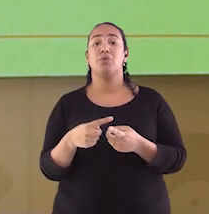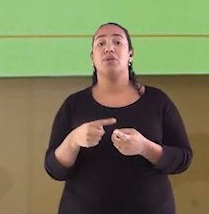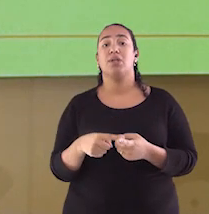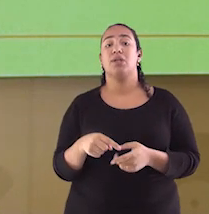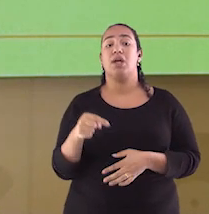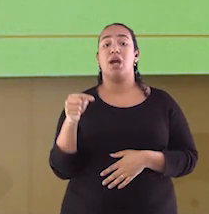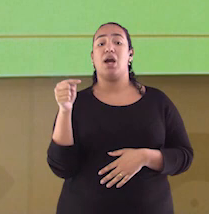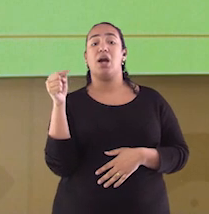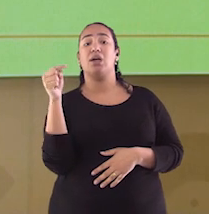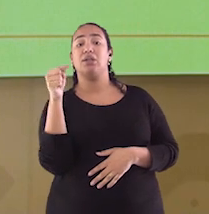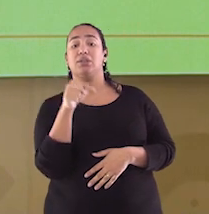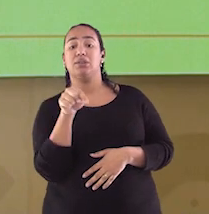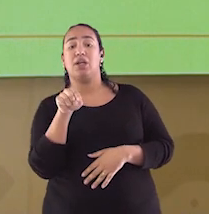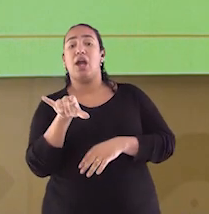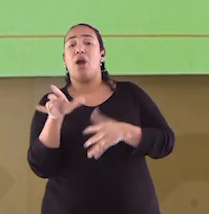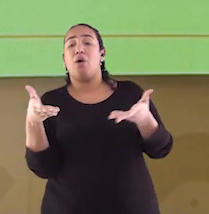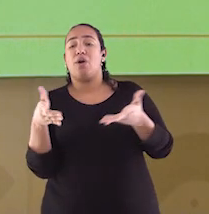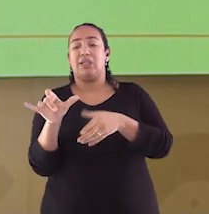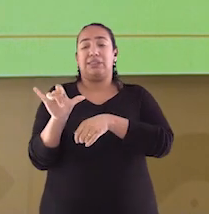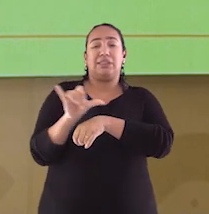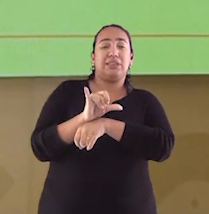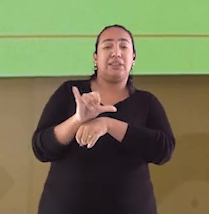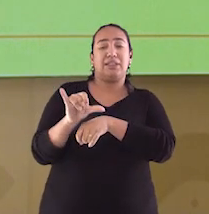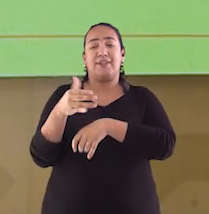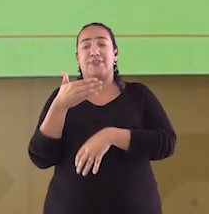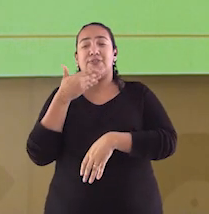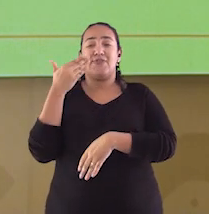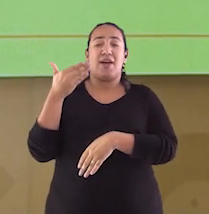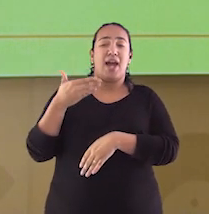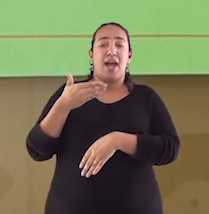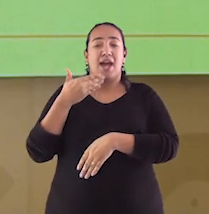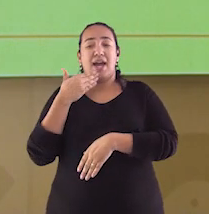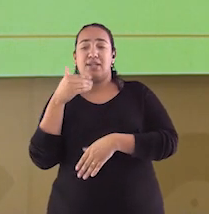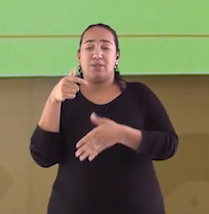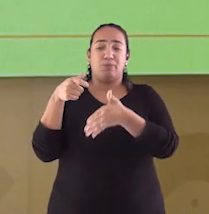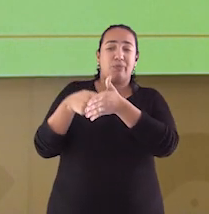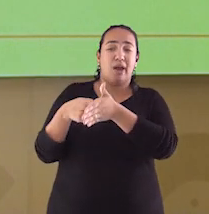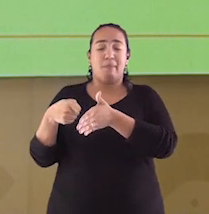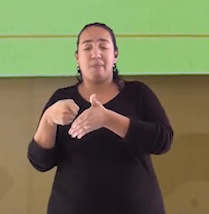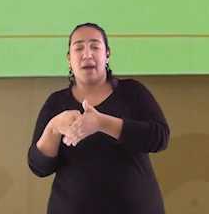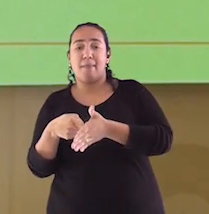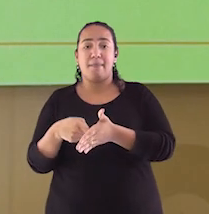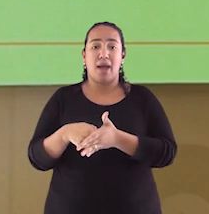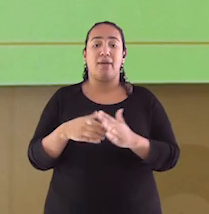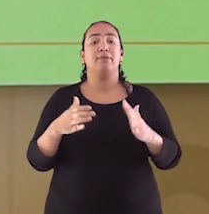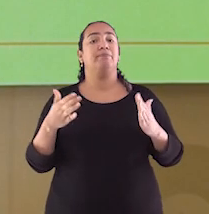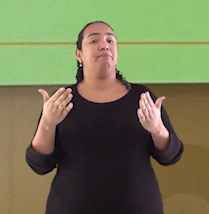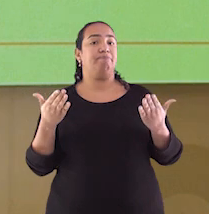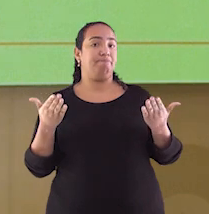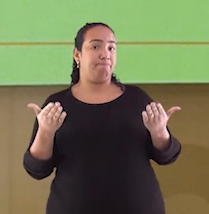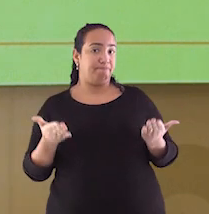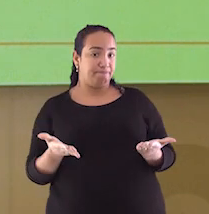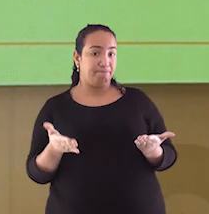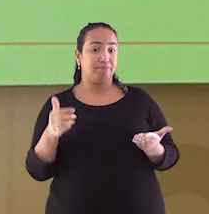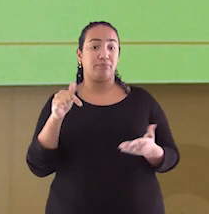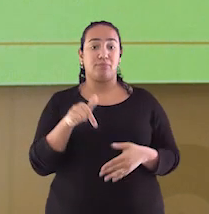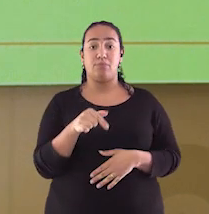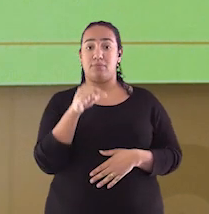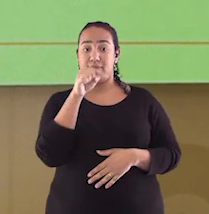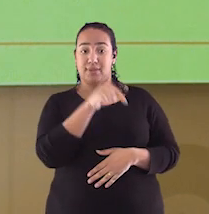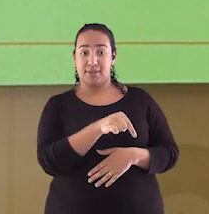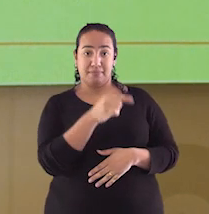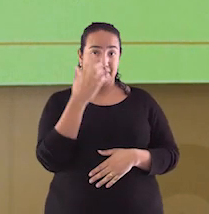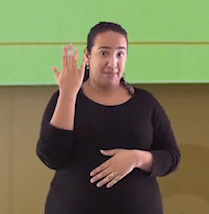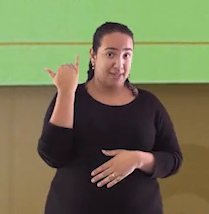que lá era um local estratégico e com mais facilidade para se defender. Dessa forma, a Vila